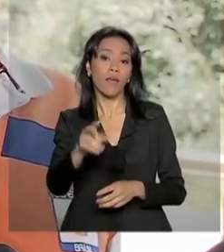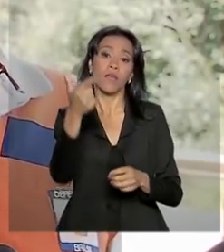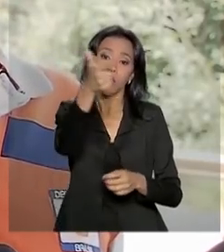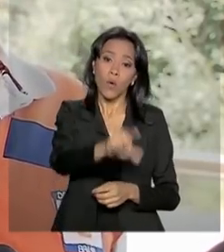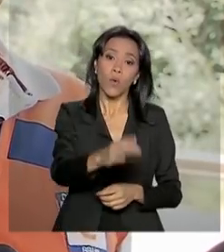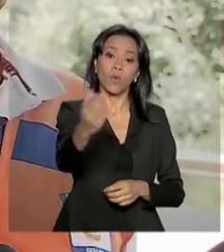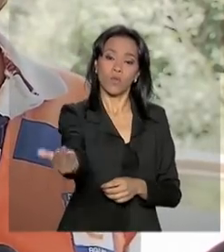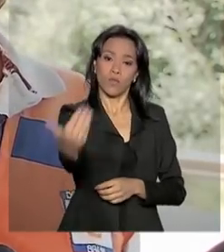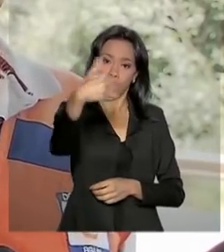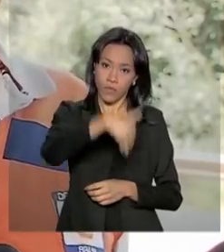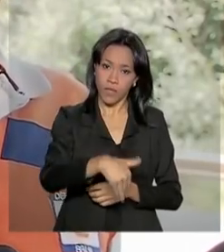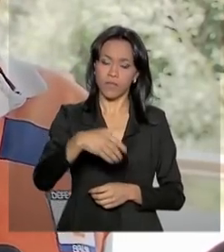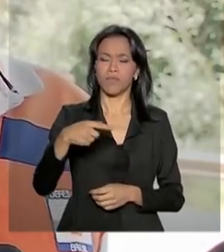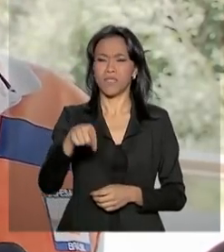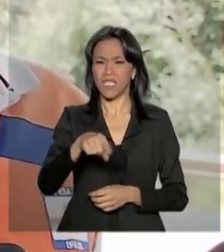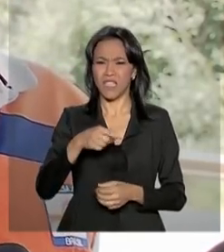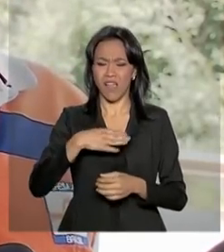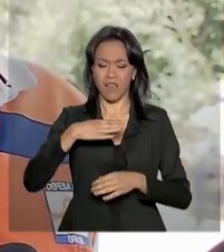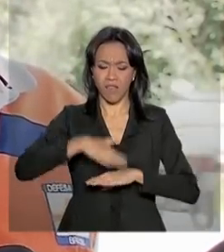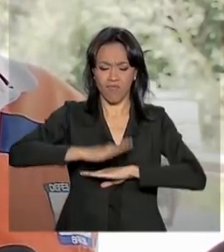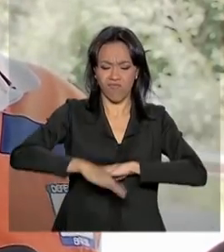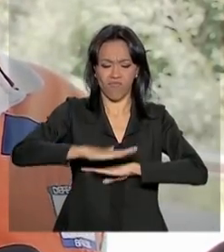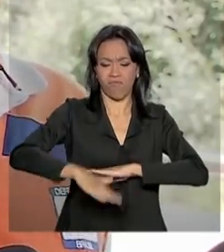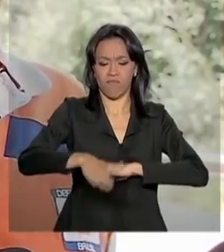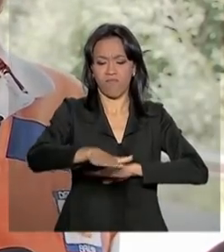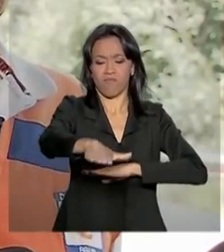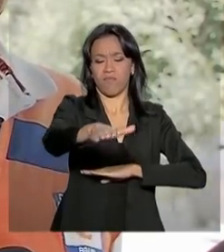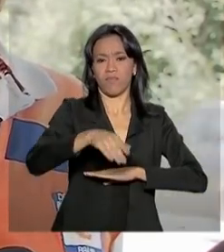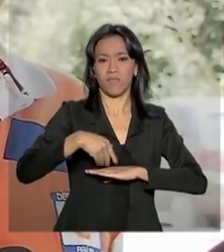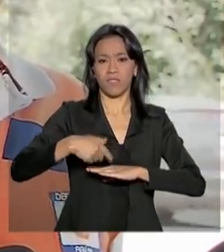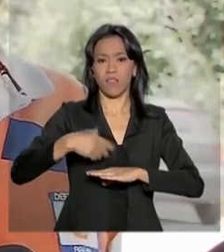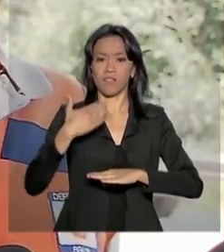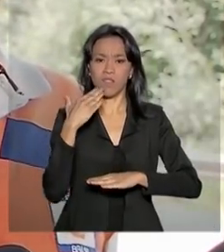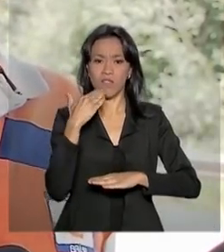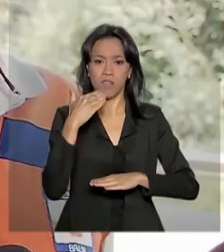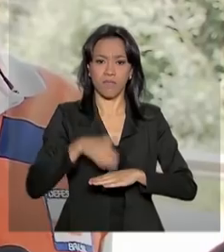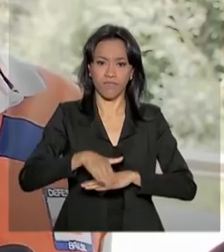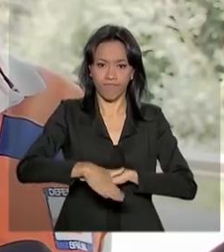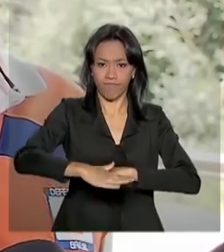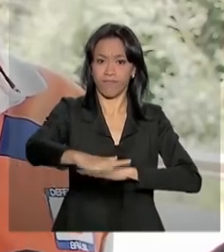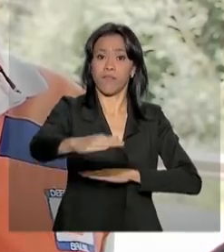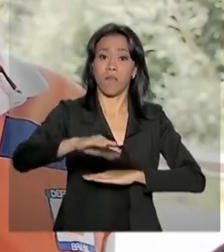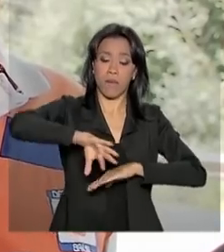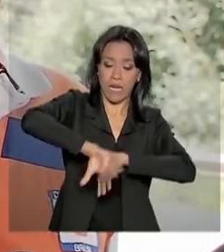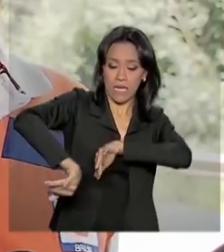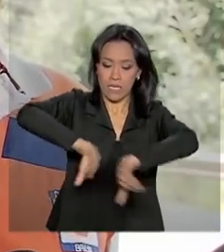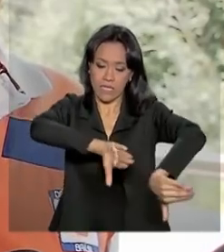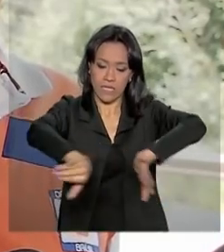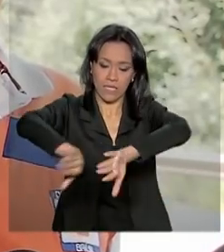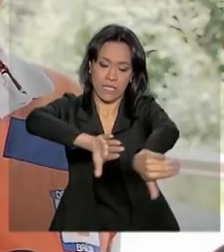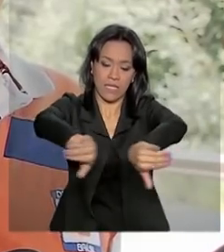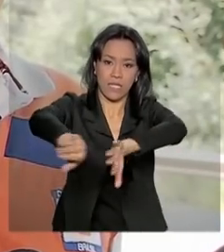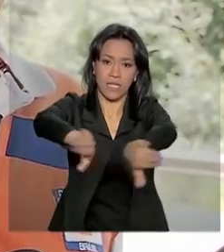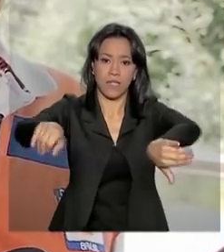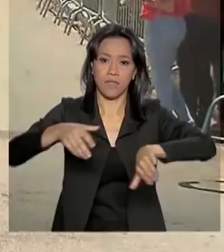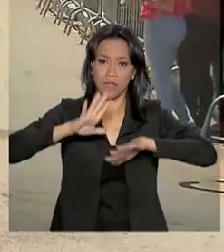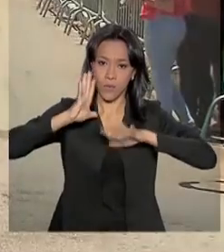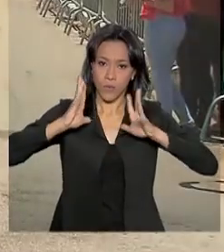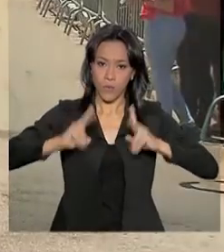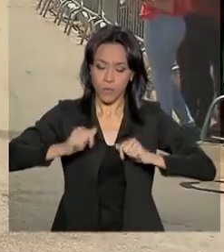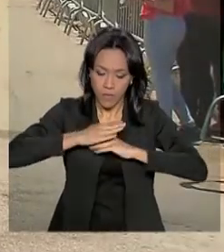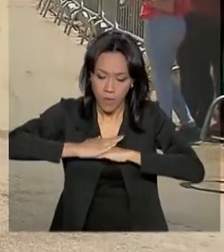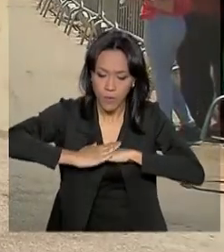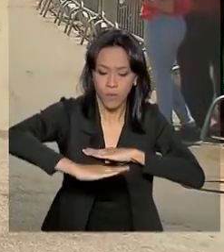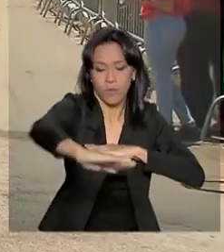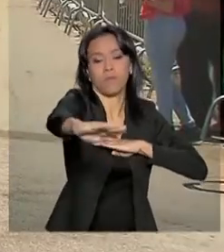estrada que está obstruída por barro, pelos rejeitos, para proporcionar a liberação dessa rodovia, que é uma importante via de ligação. E